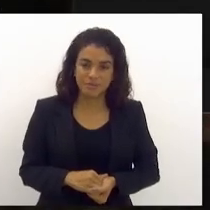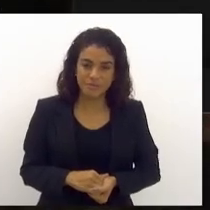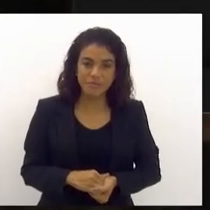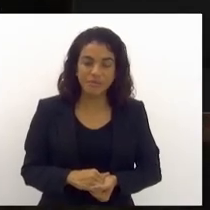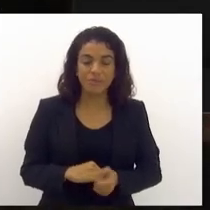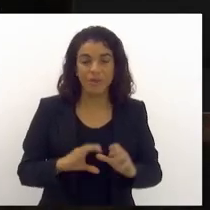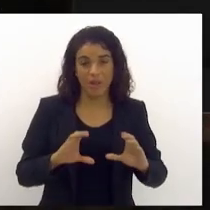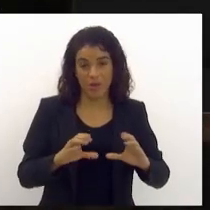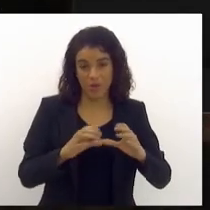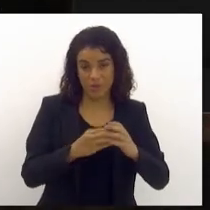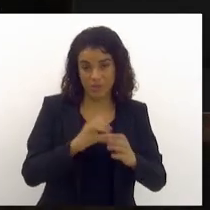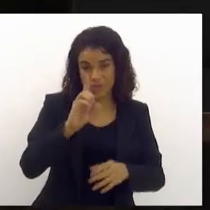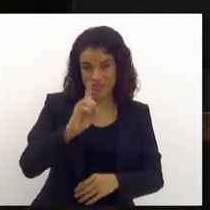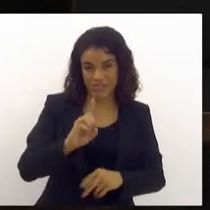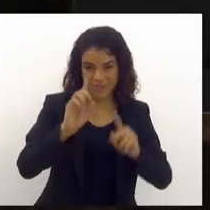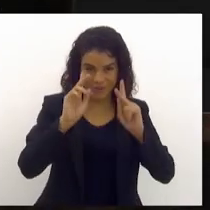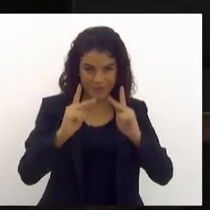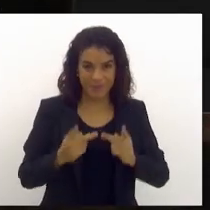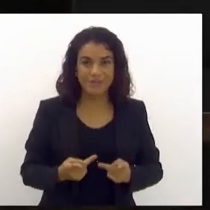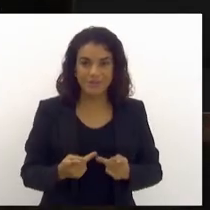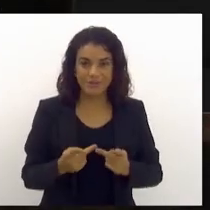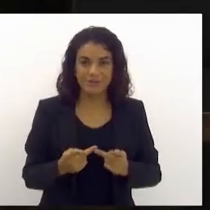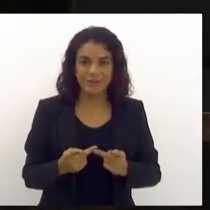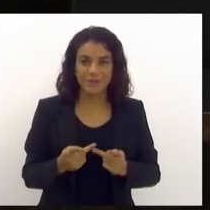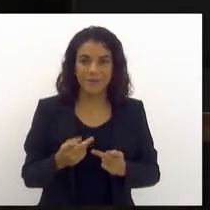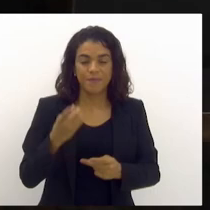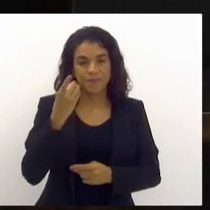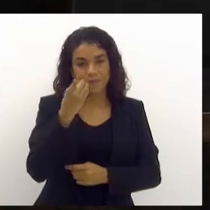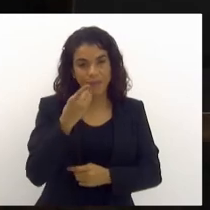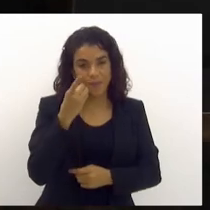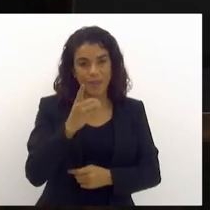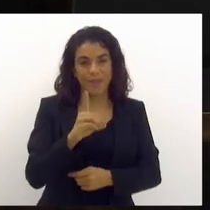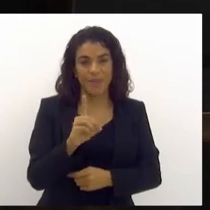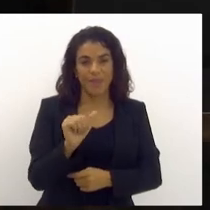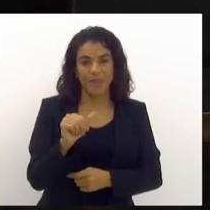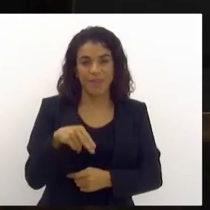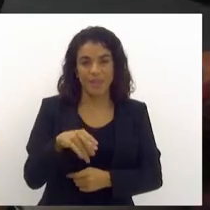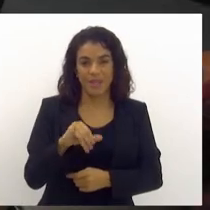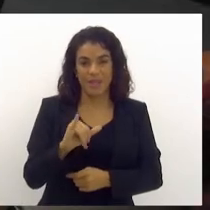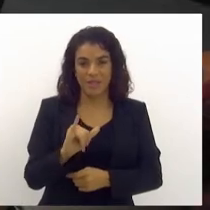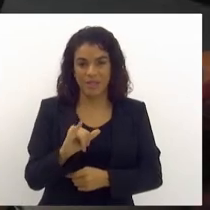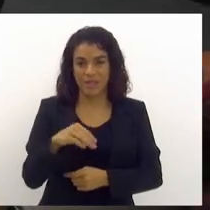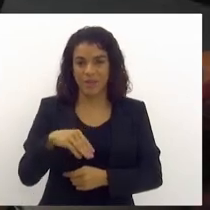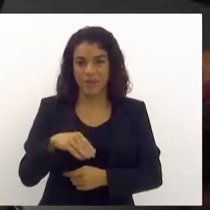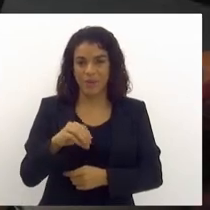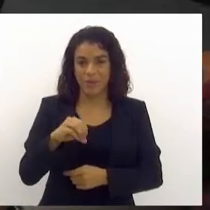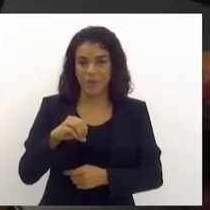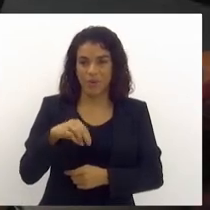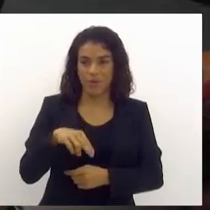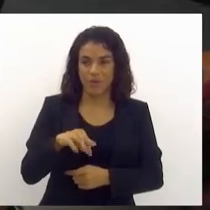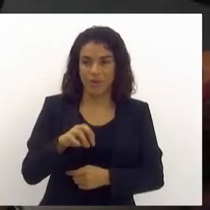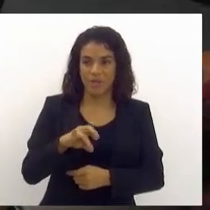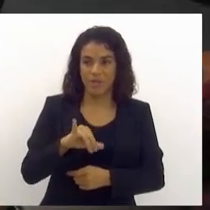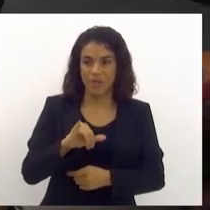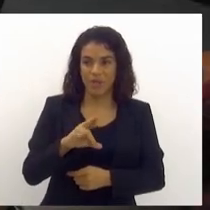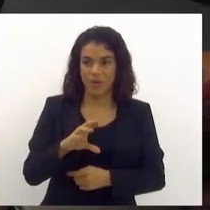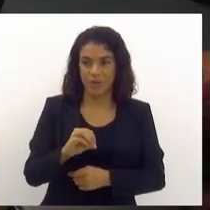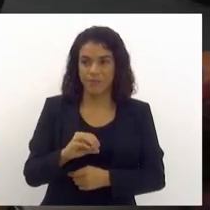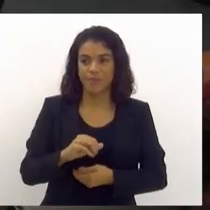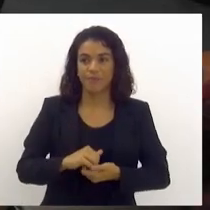Pela Comissão de Direitos Humanos, deputada Dani Monteiro, por favor. Senhor